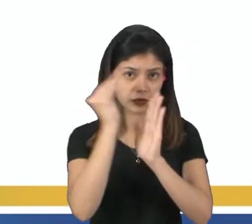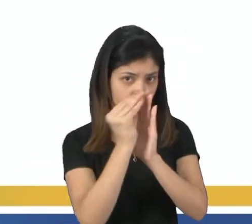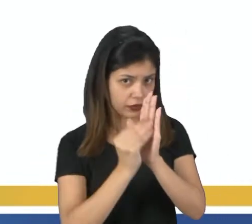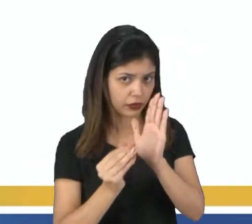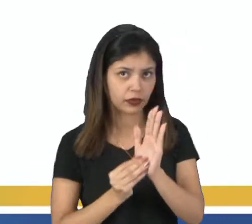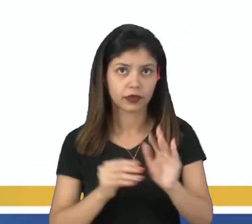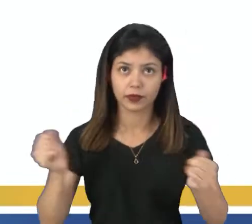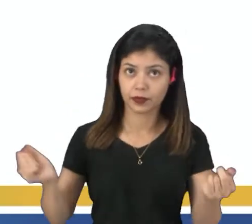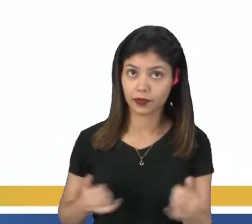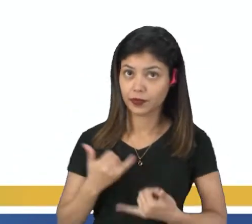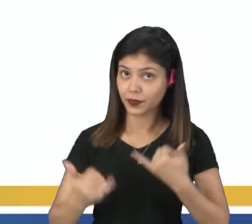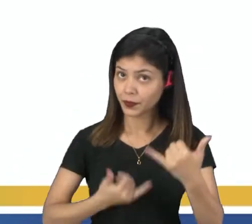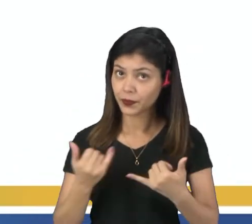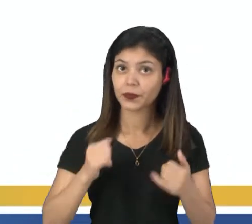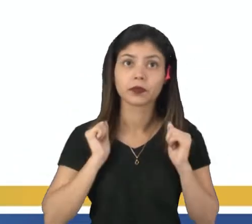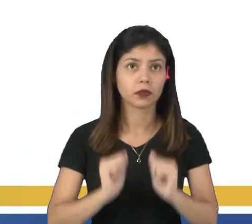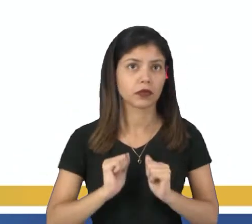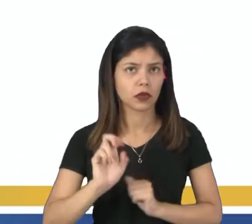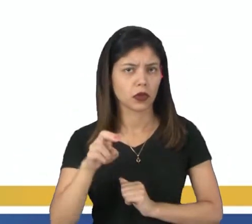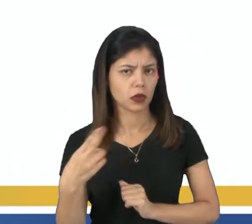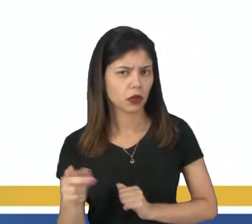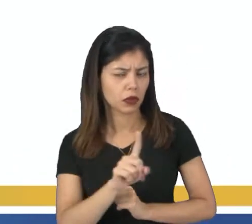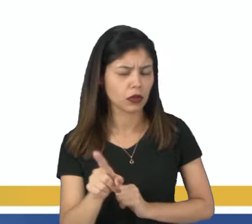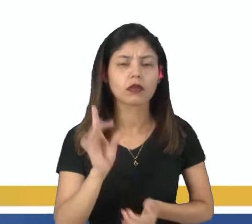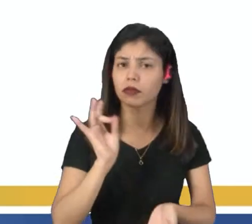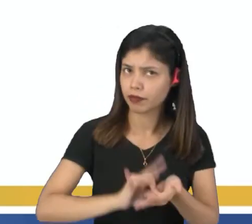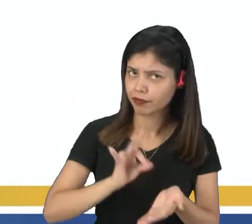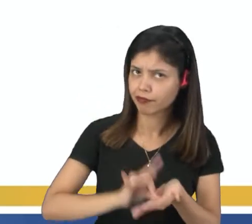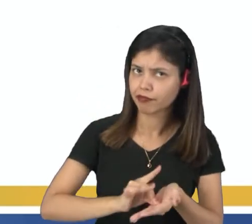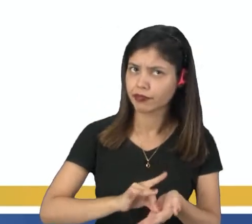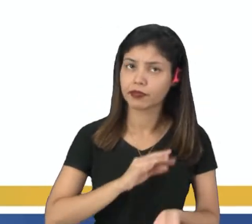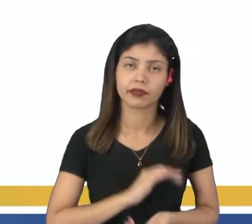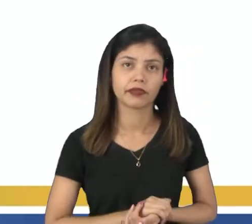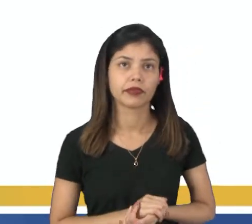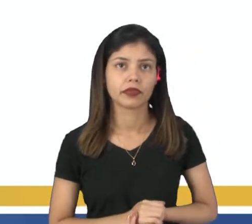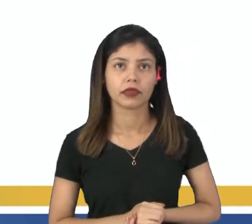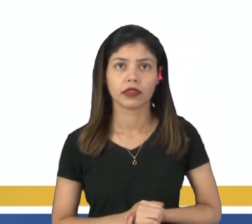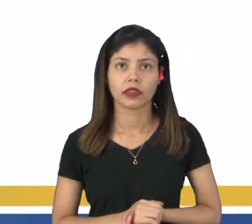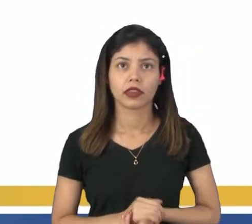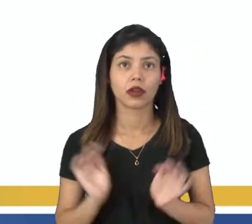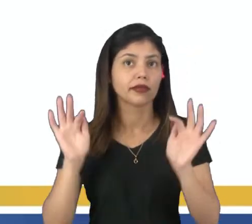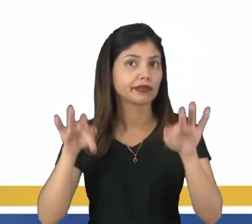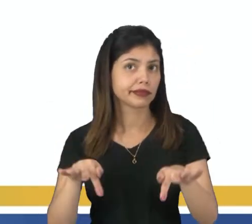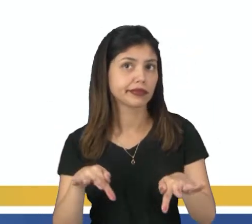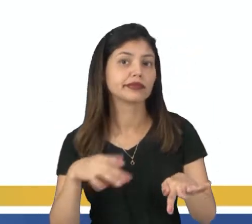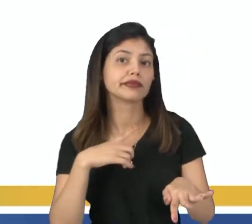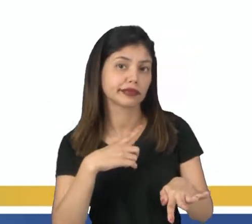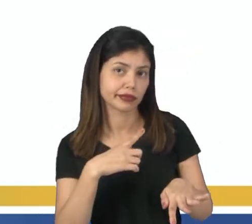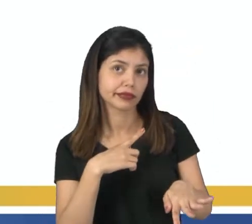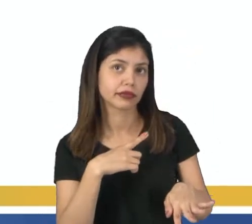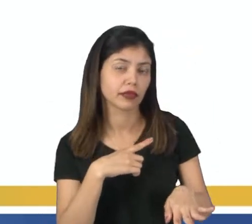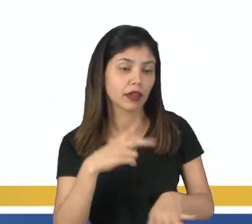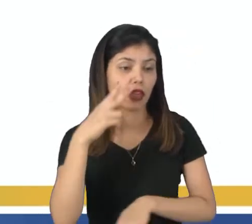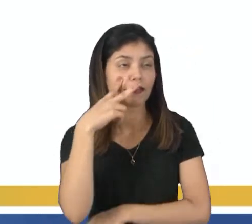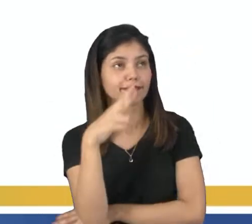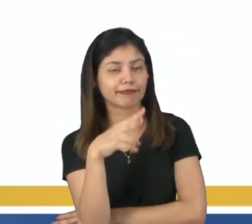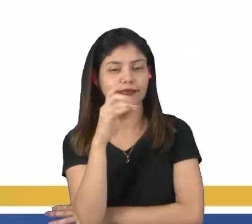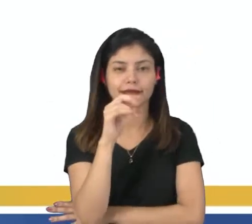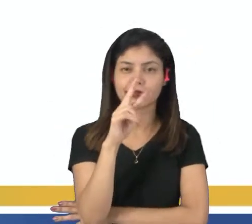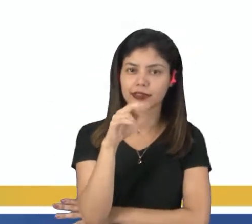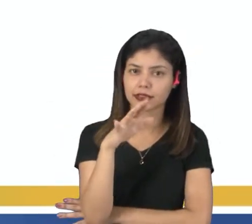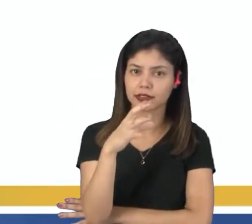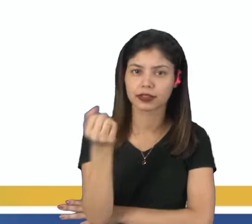Trabalha com fatos divertidos de quem podem ou não ser reais, cuja finalidade é levar à